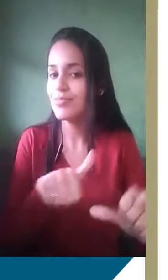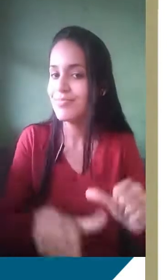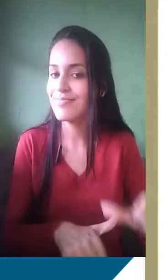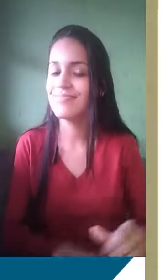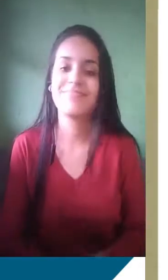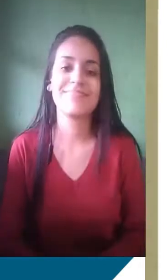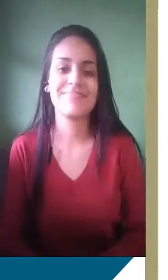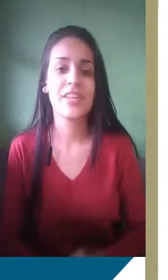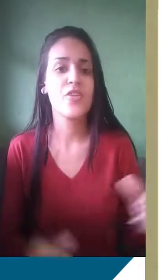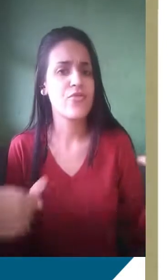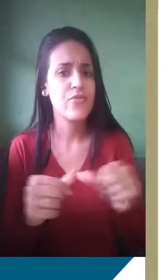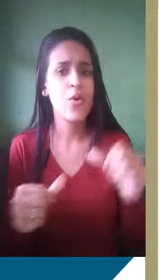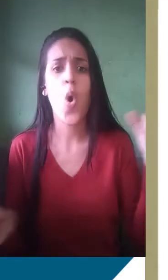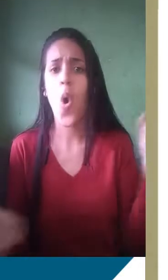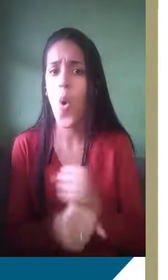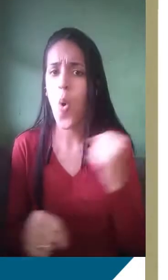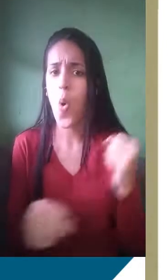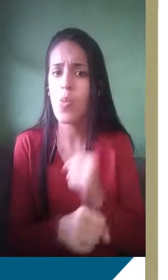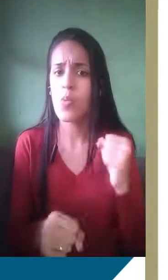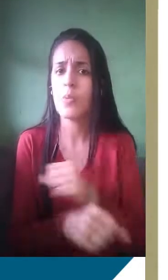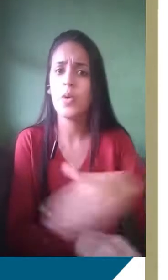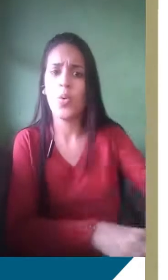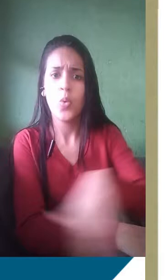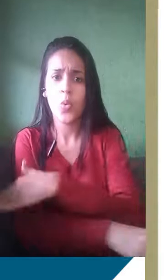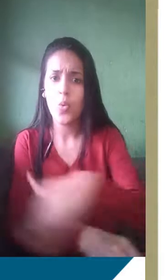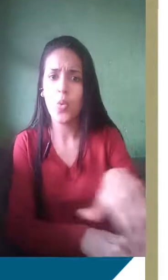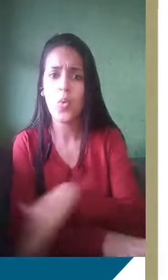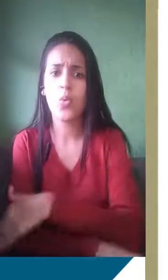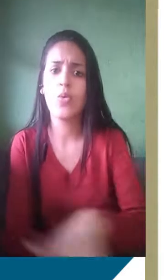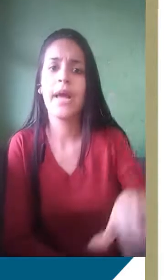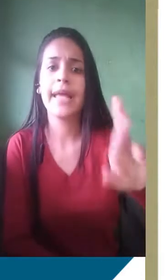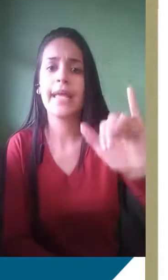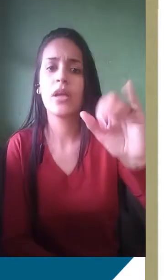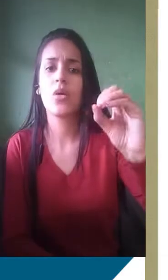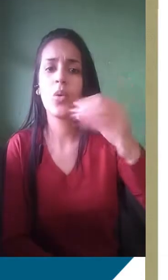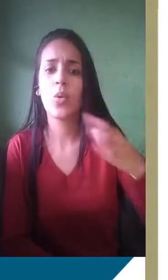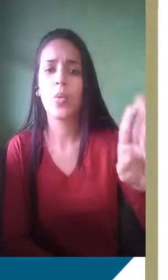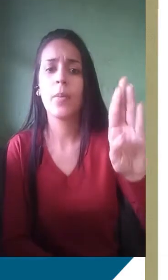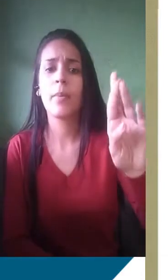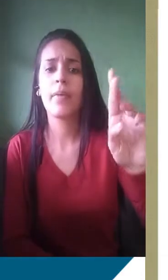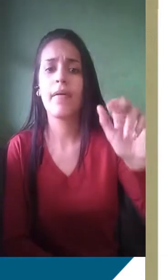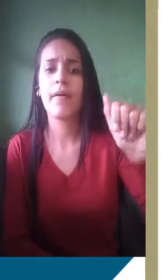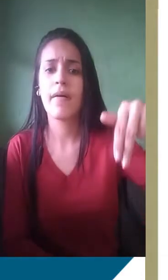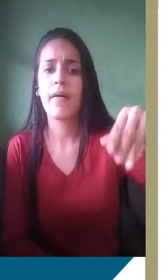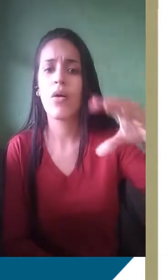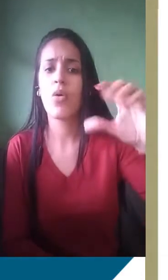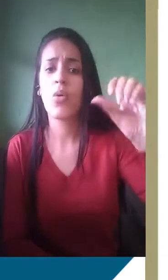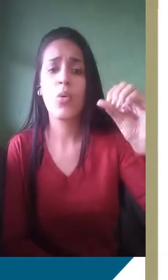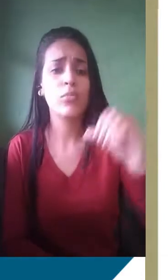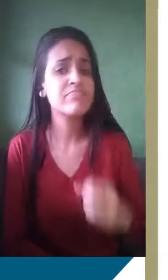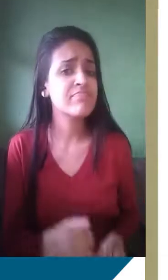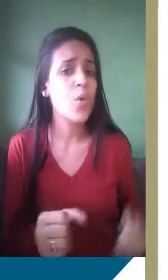a construção da Avenida Central, hoje Avenida Rio Branco, a inauguração da Biblioteca Nacional, do